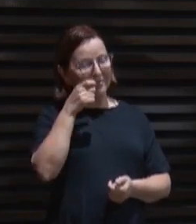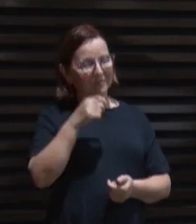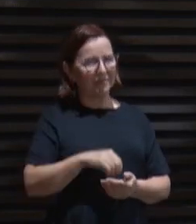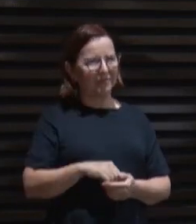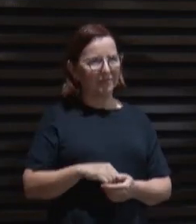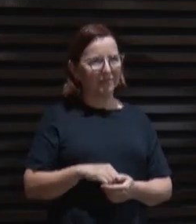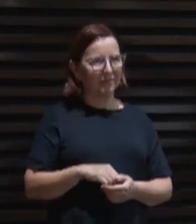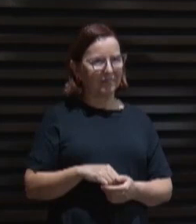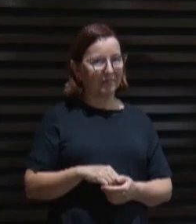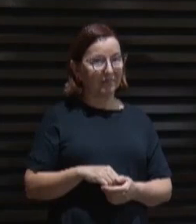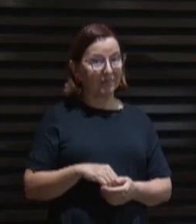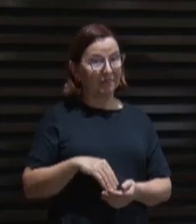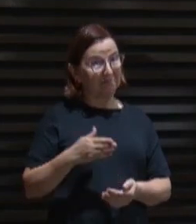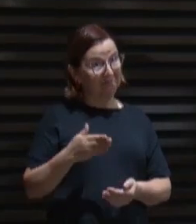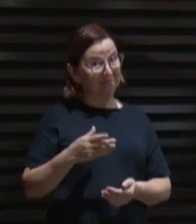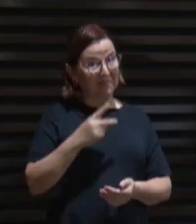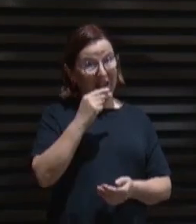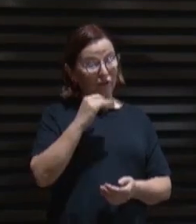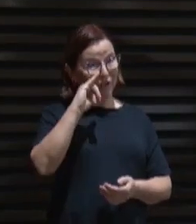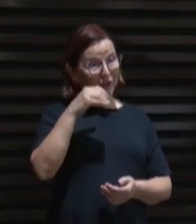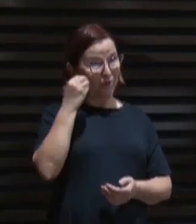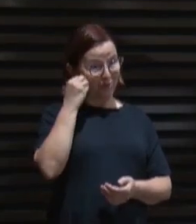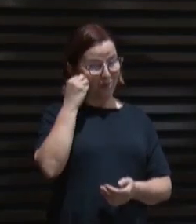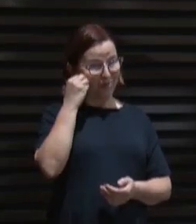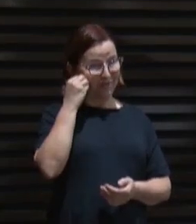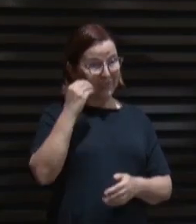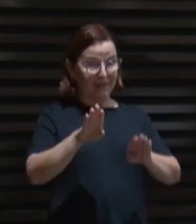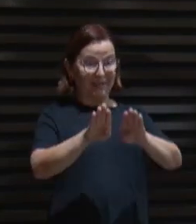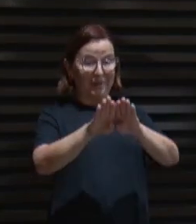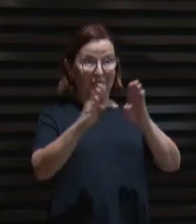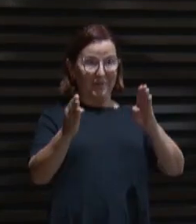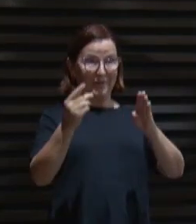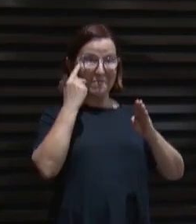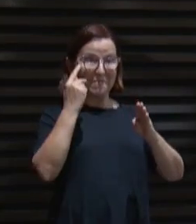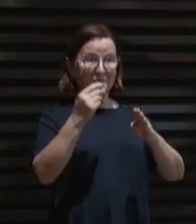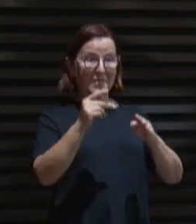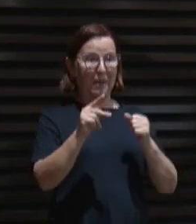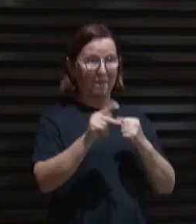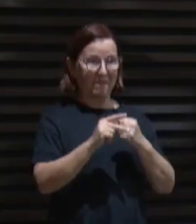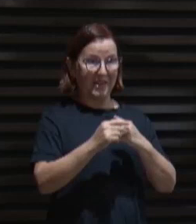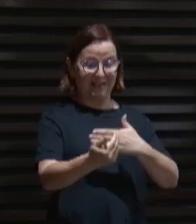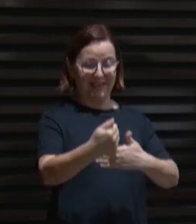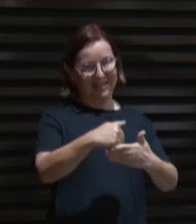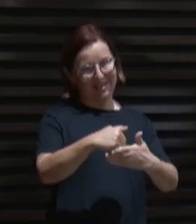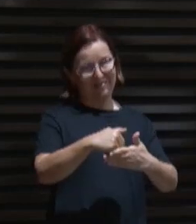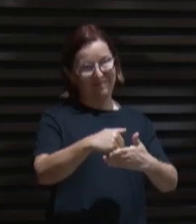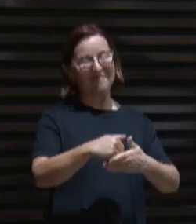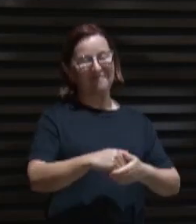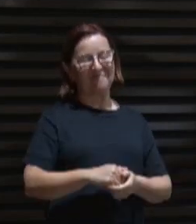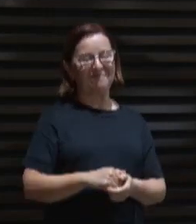Seria Judas esse discípulo que abriu os portões do pátio do sumo sacerdote para Pedro entrar? Nós temos, portanto,